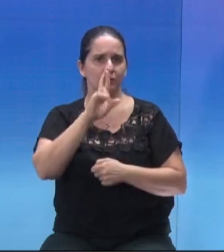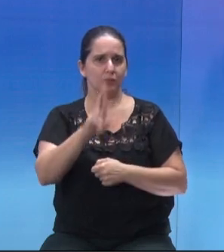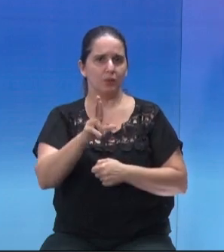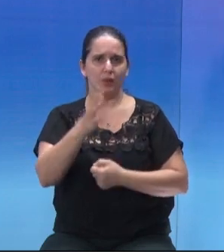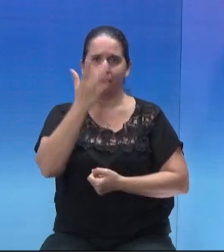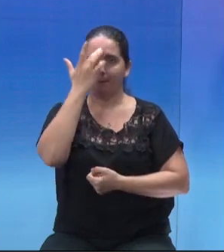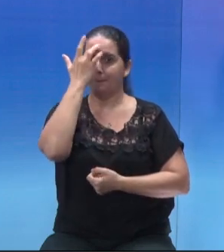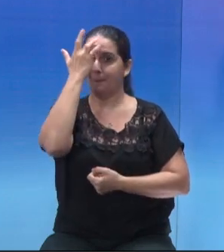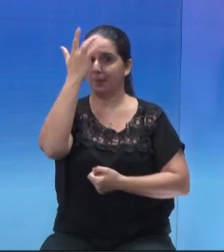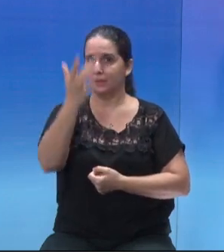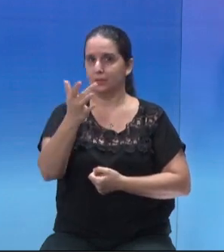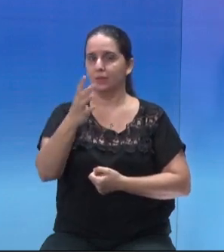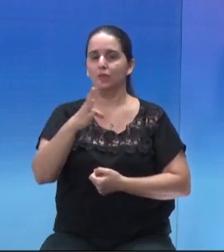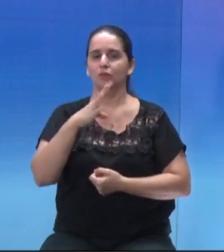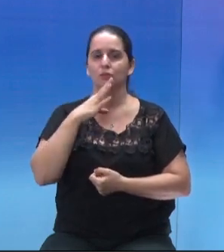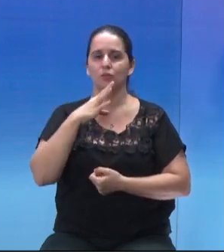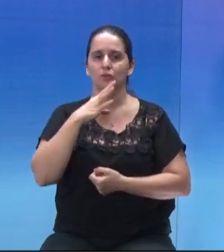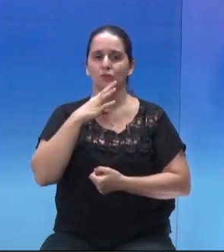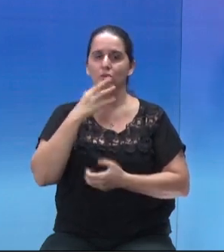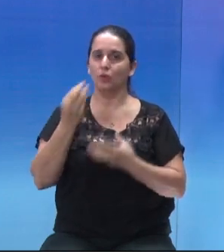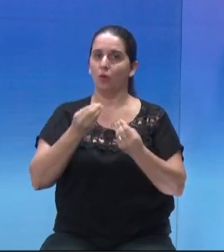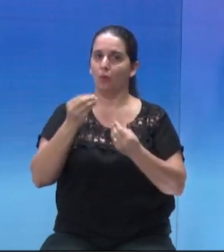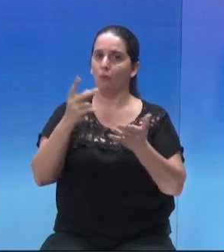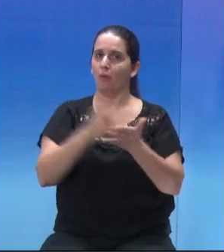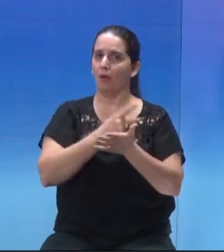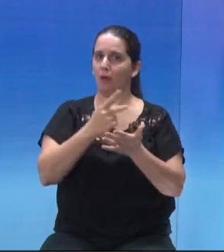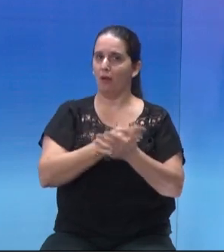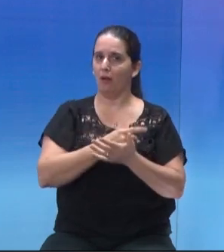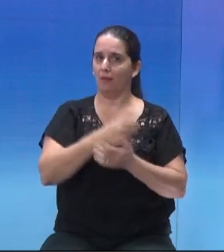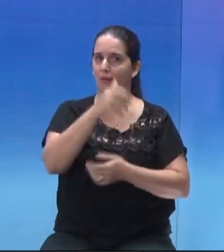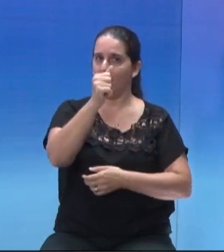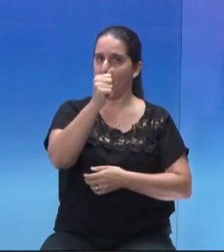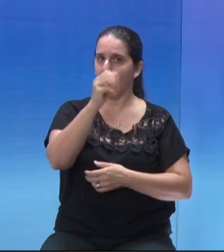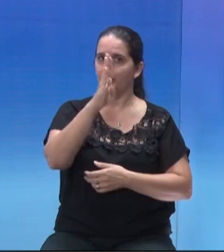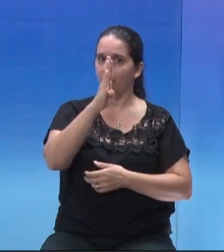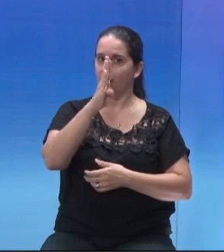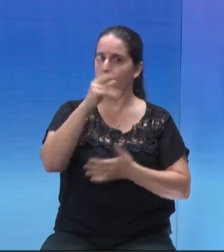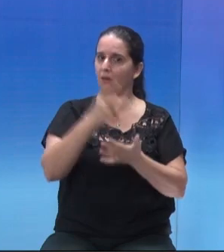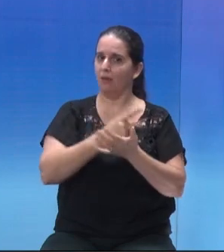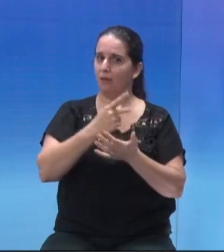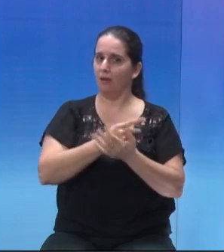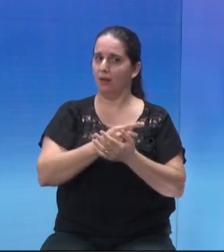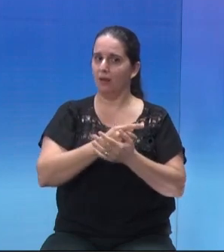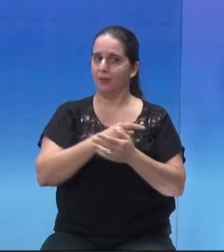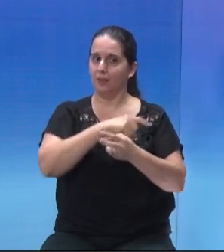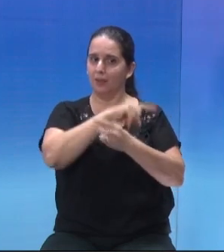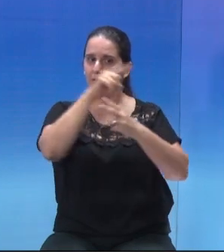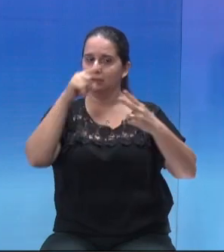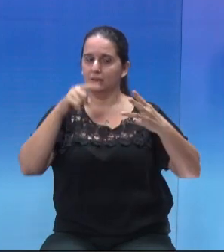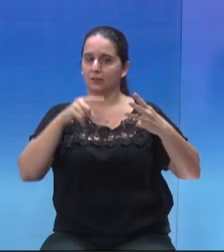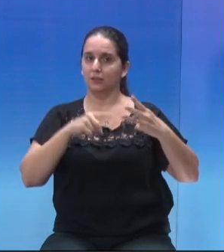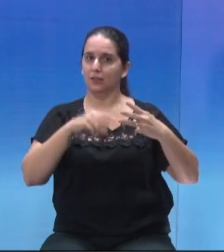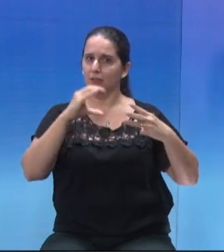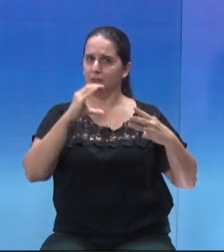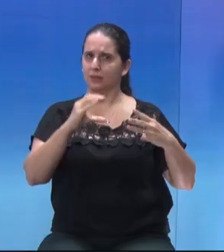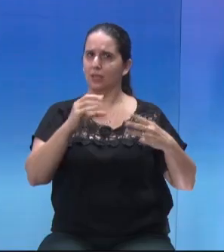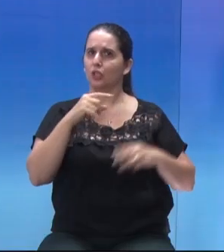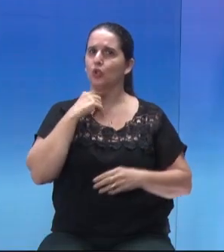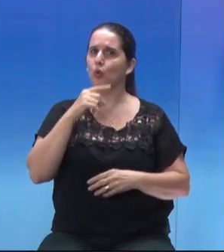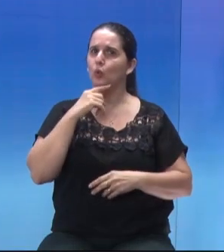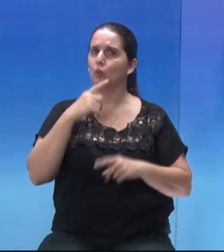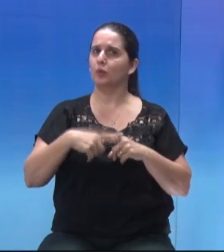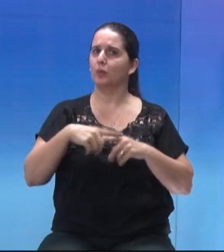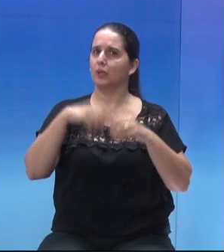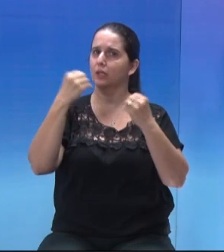mais facilmente identificadas como erradas, né? Essa aí nós vamos ficar em dúvida, porque está falando ônibus. Vamos dar uma olhadinha de novo nela aí, na letra